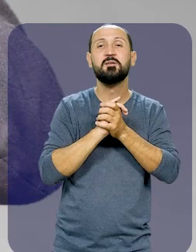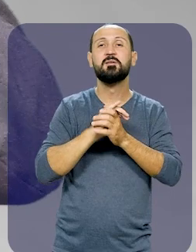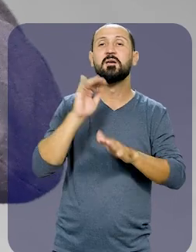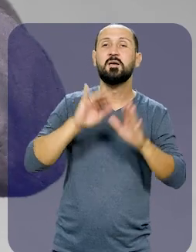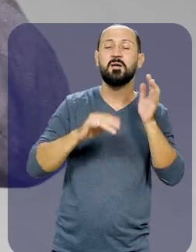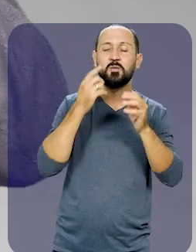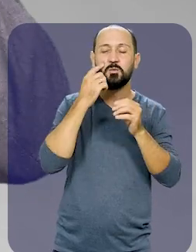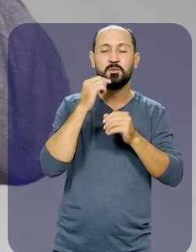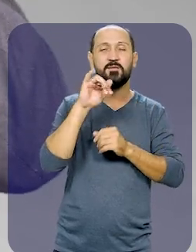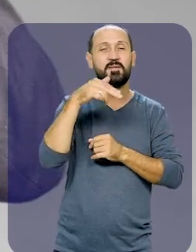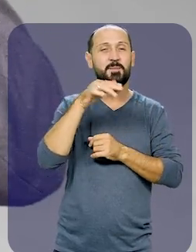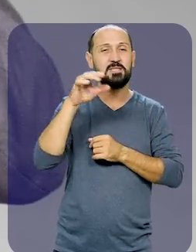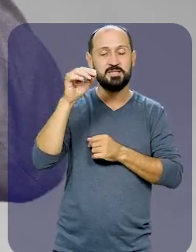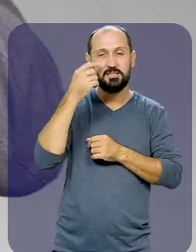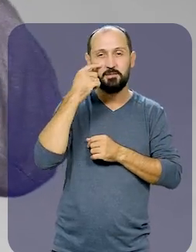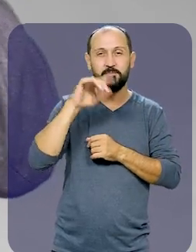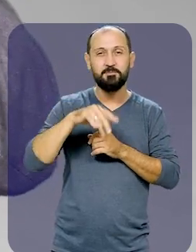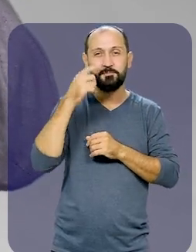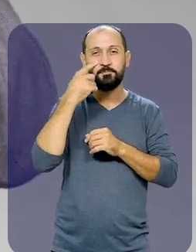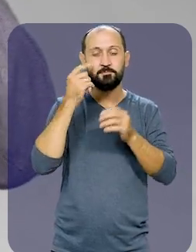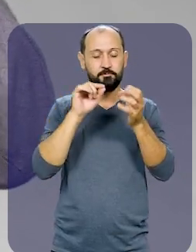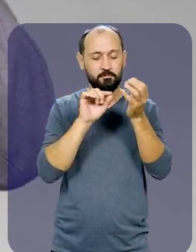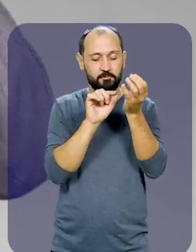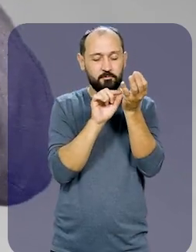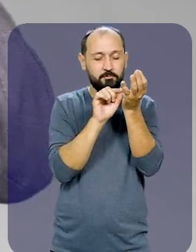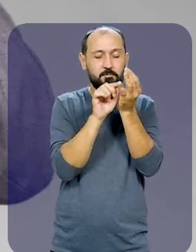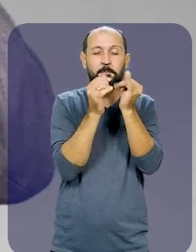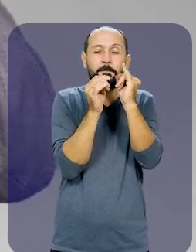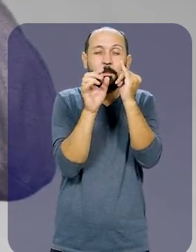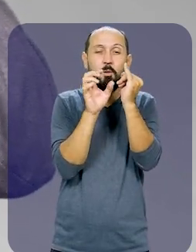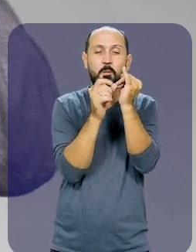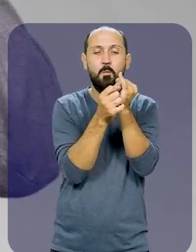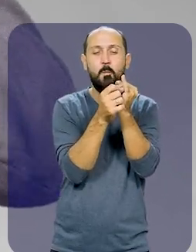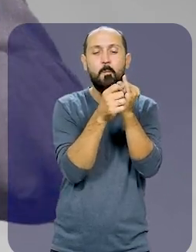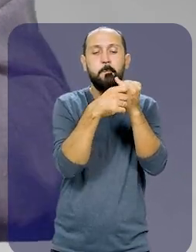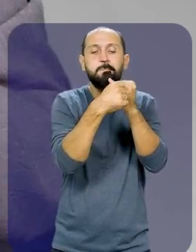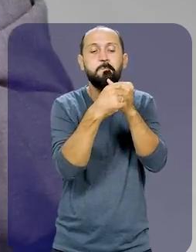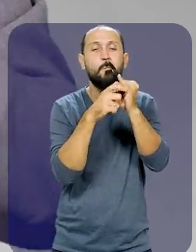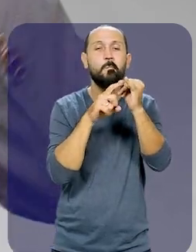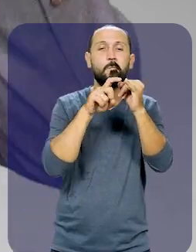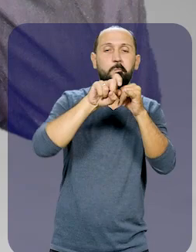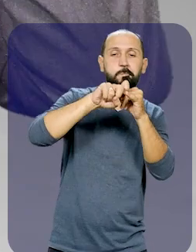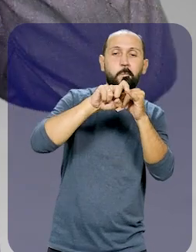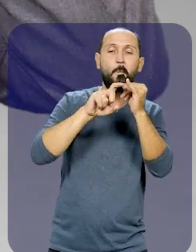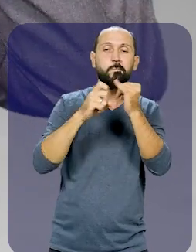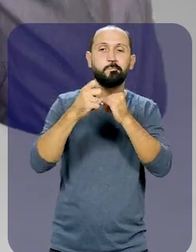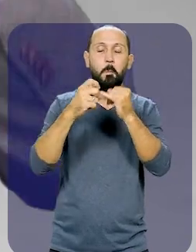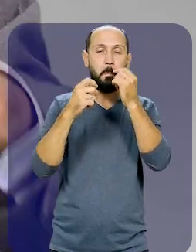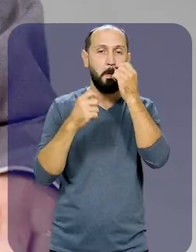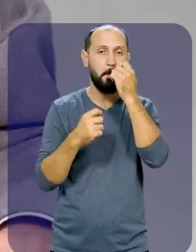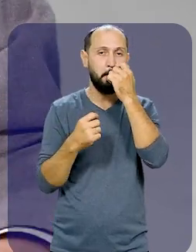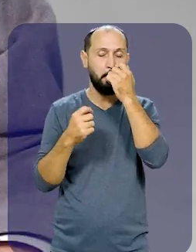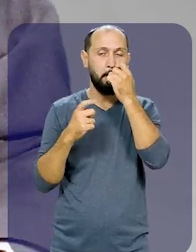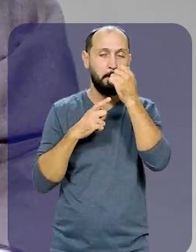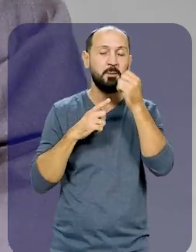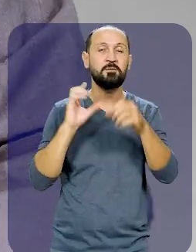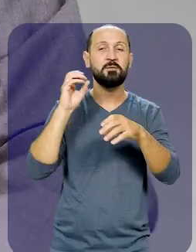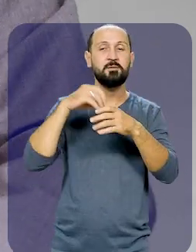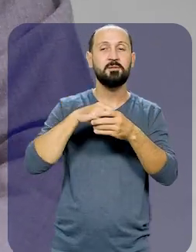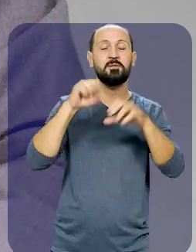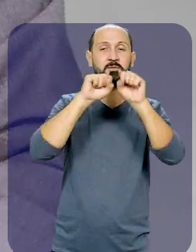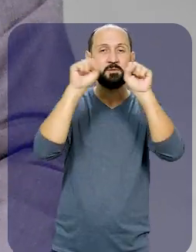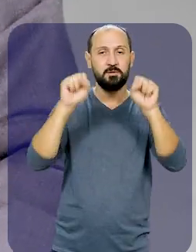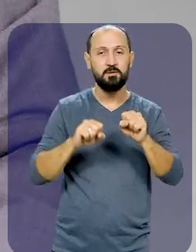estão inflamados, tem microtrombos, coágulozinhos. E aí, se você tem essa inflamação aqui no